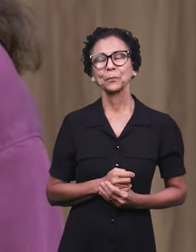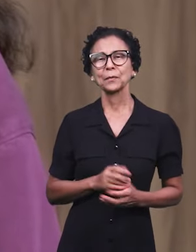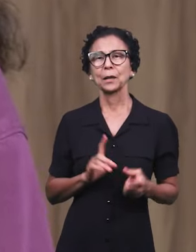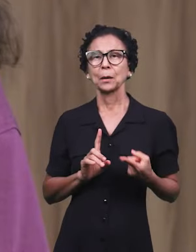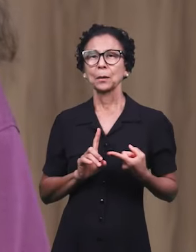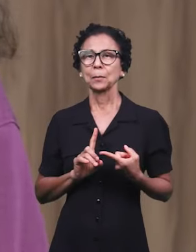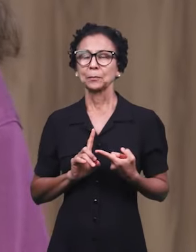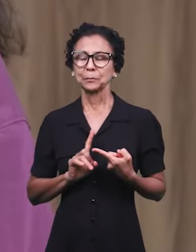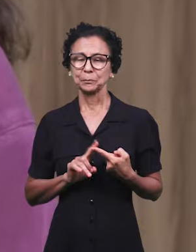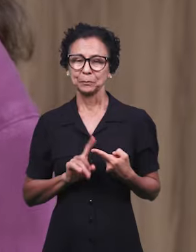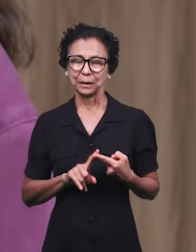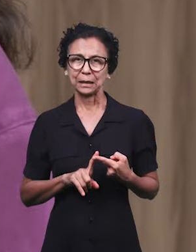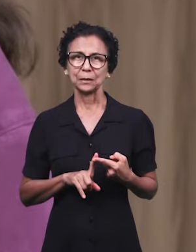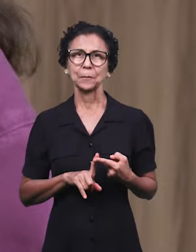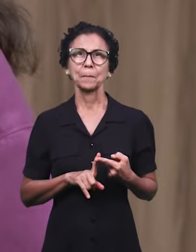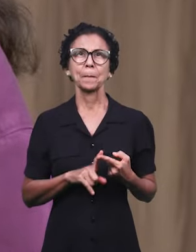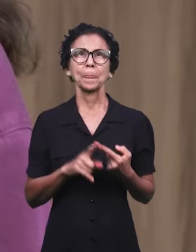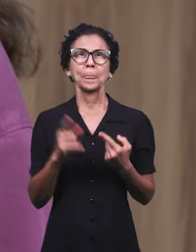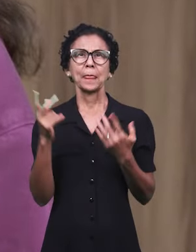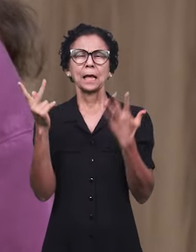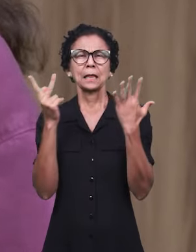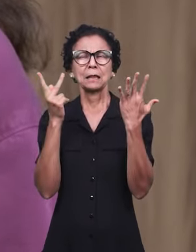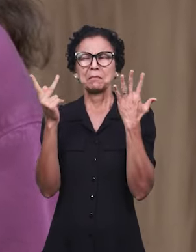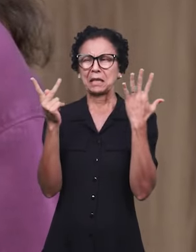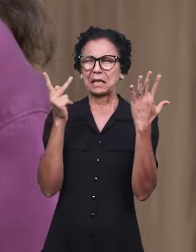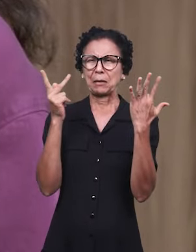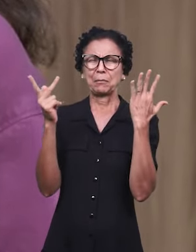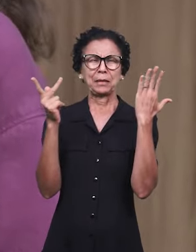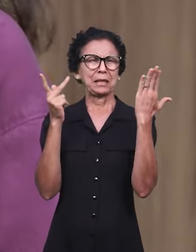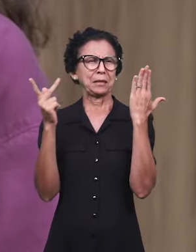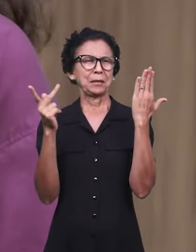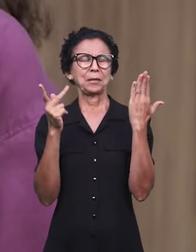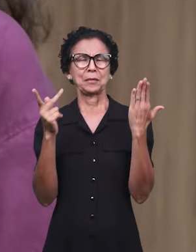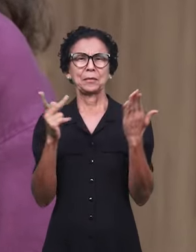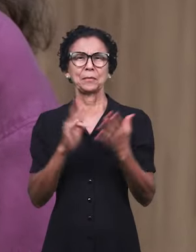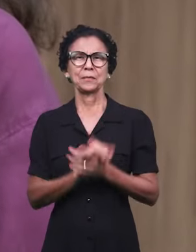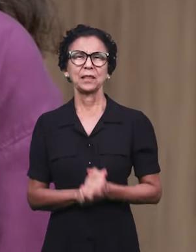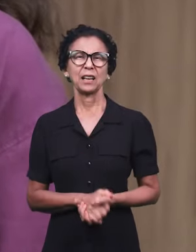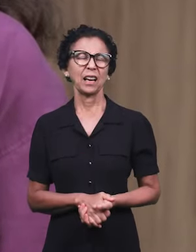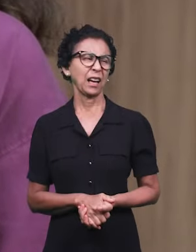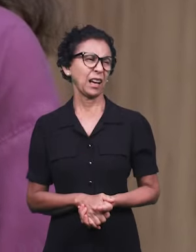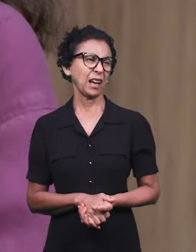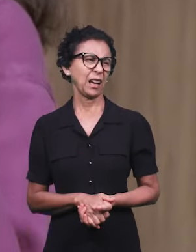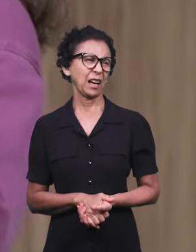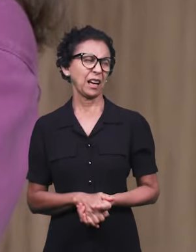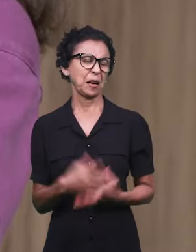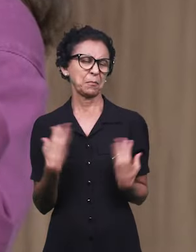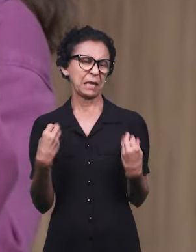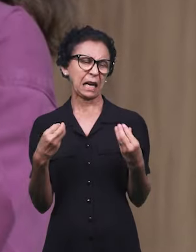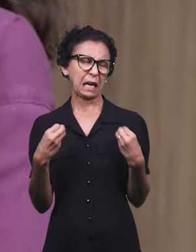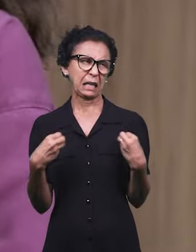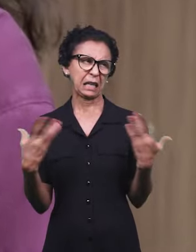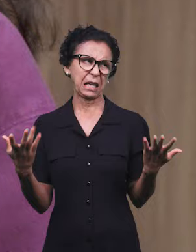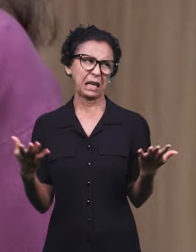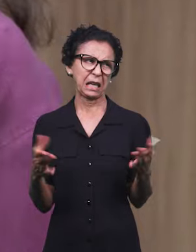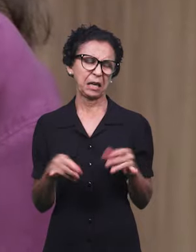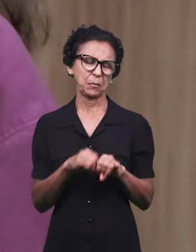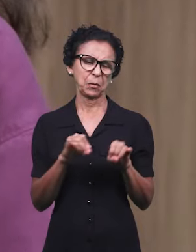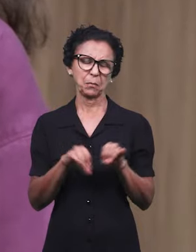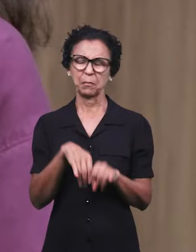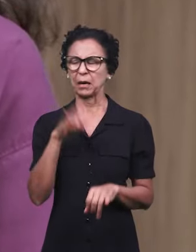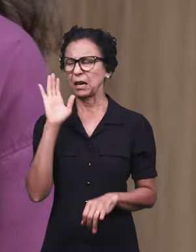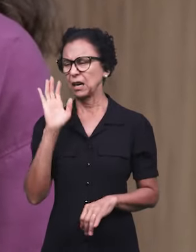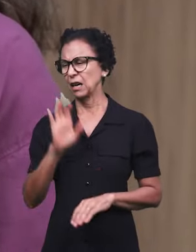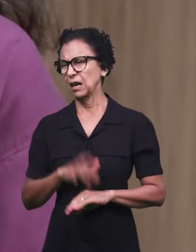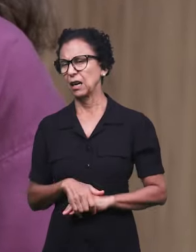Bom, primeiro é que terapia, né? Psicoterapia é frescura, né? A gente escuta muito